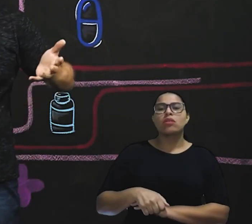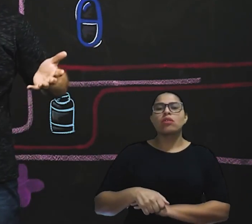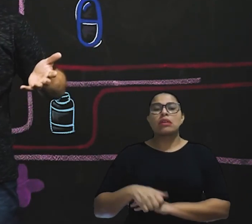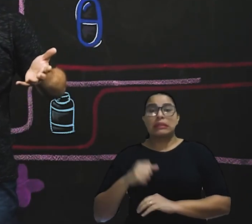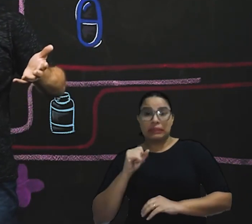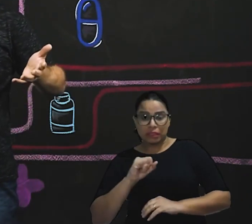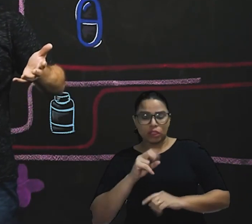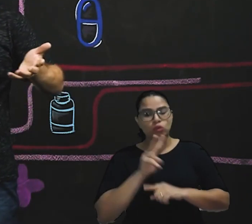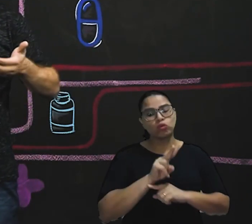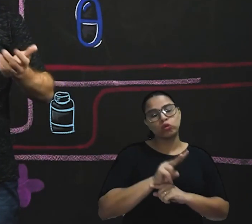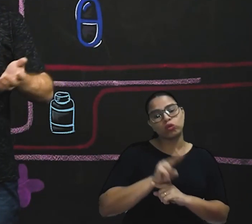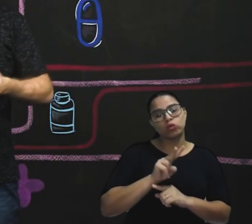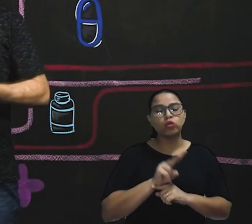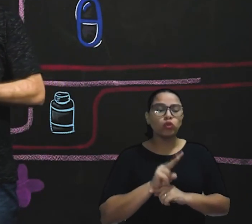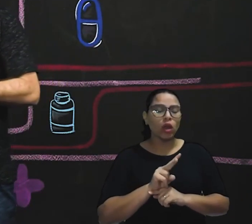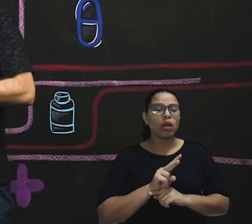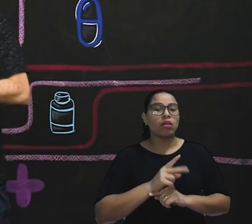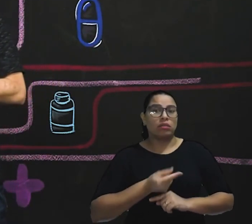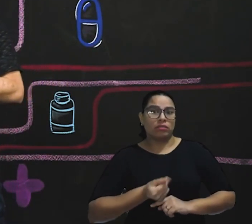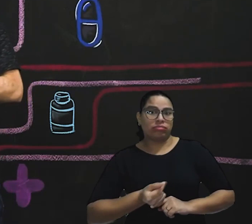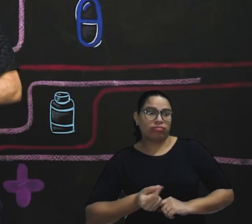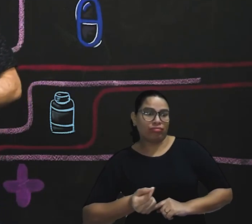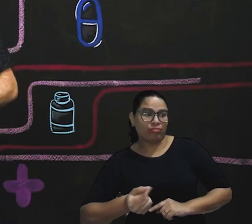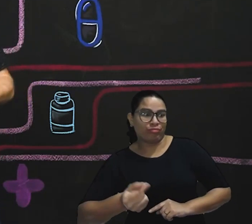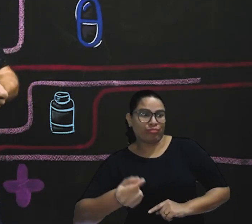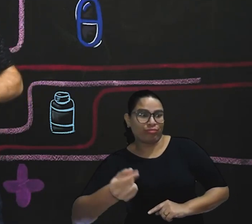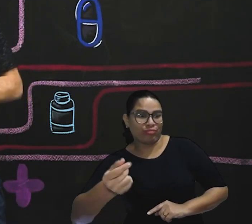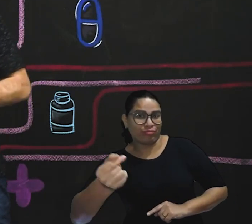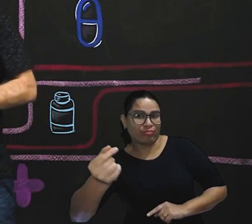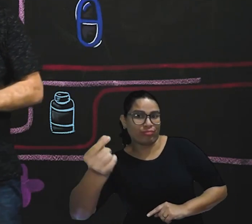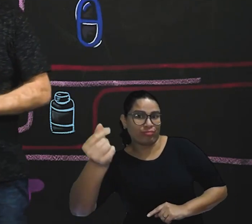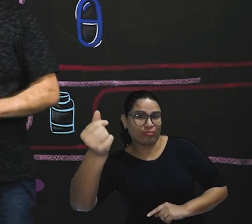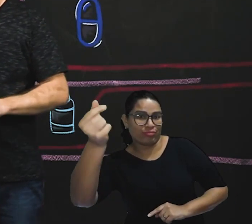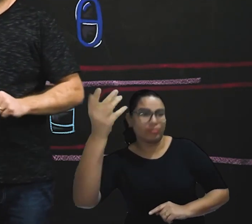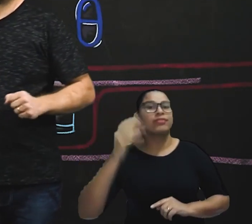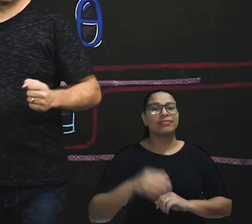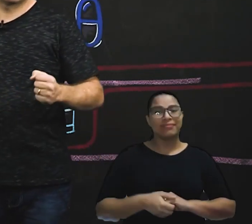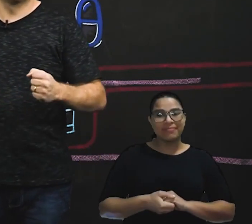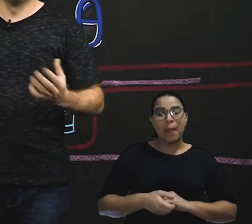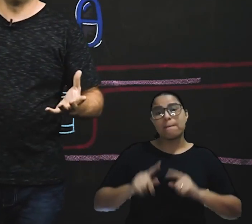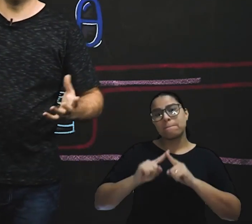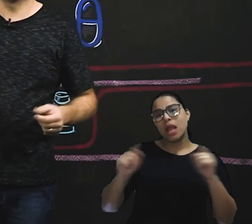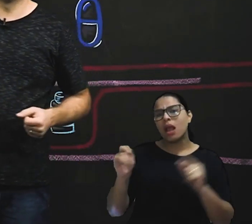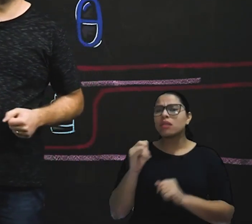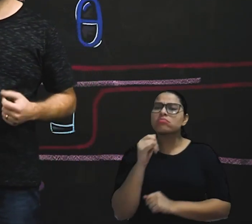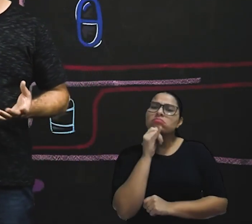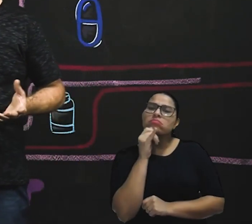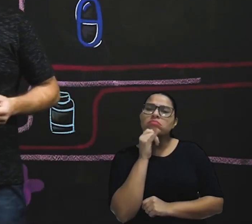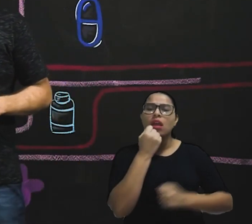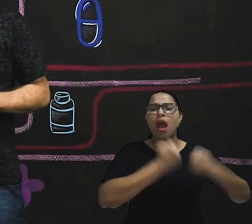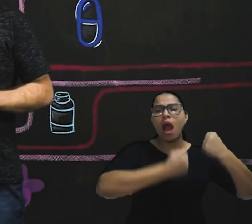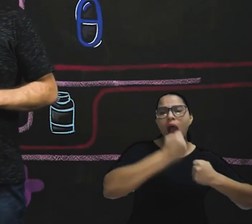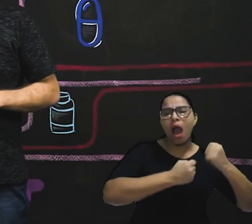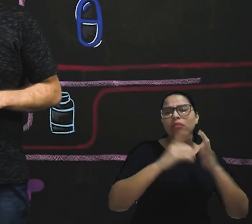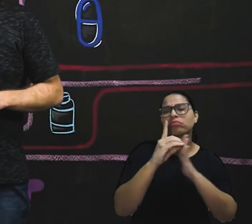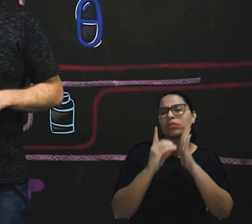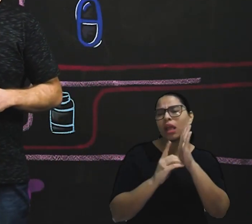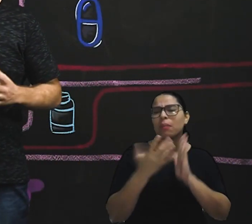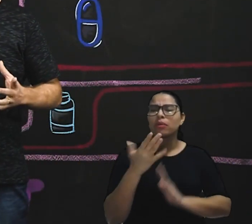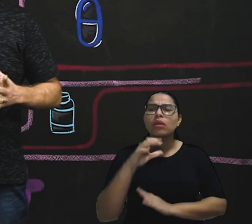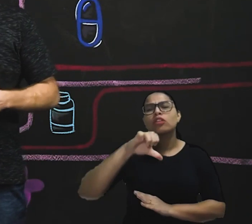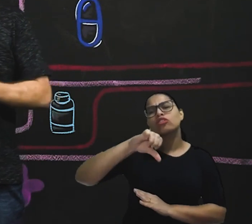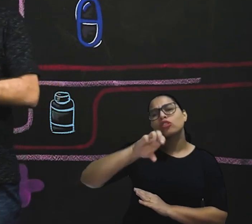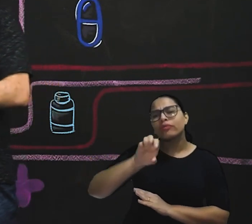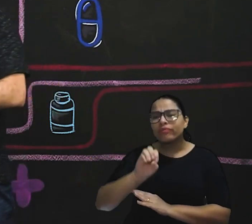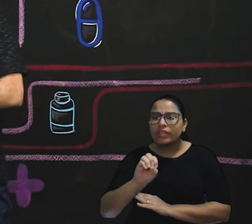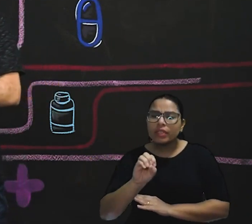bem cuidado, claro, e vai servir como relíquia. Agora um carro criado aí na década de 90, no início dos anos 2000,